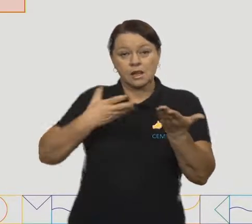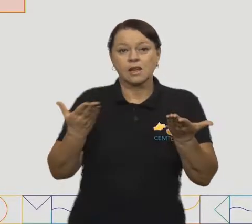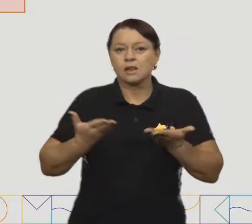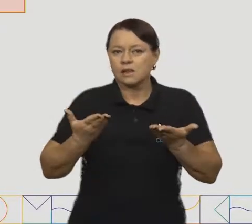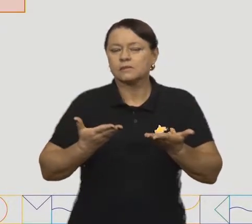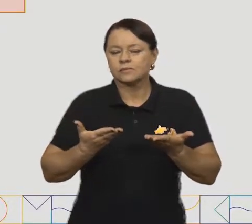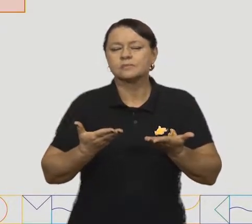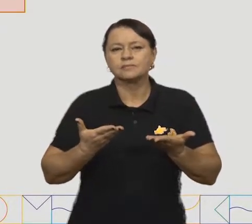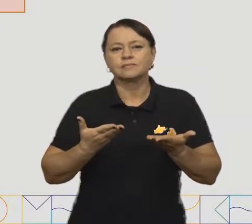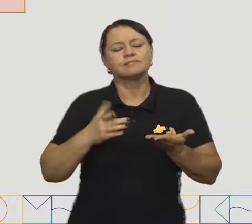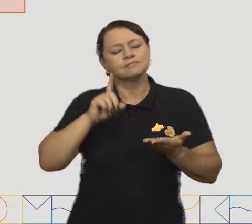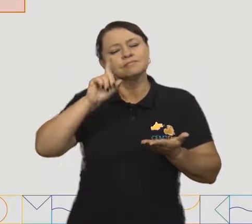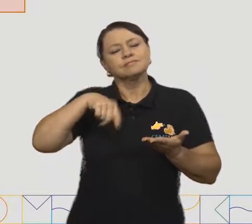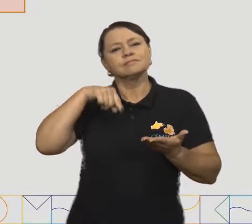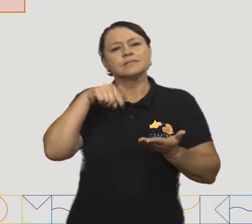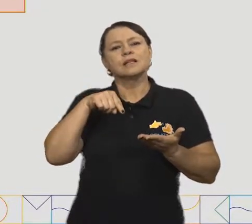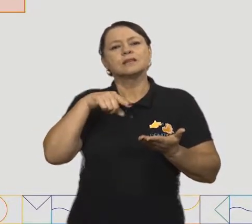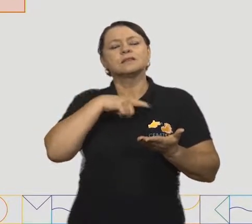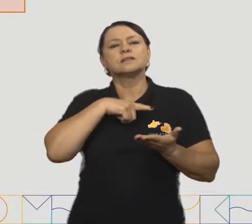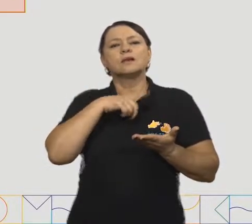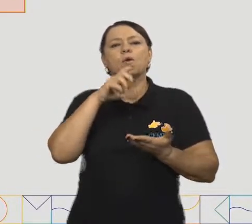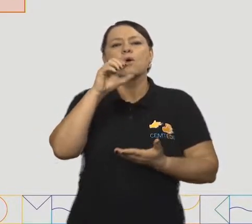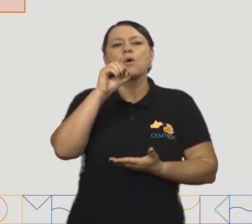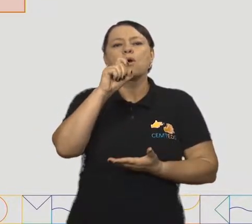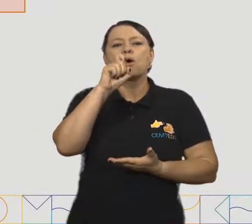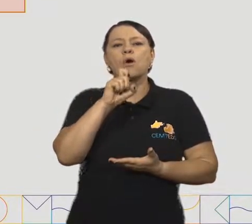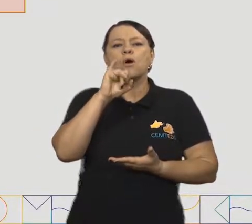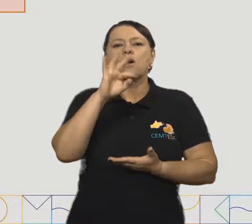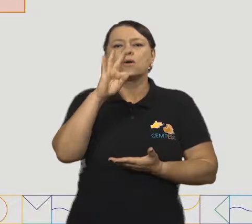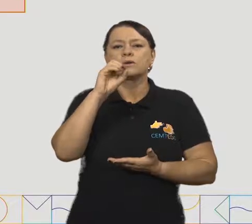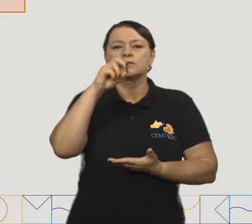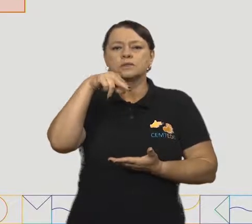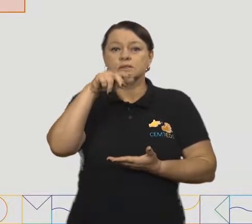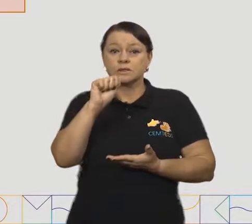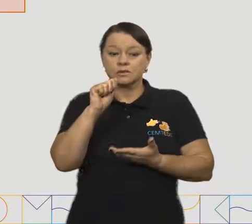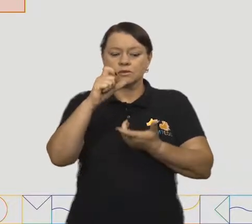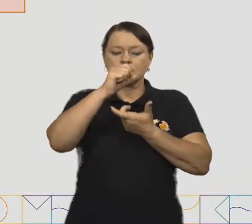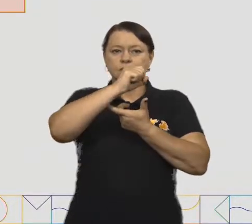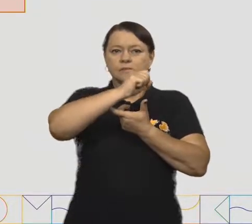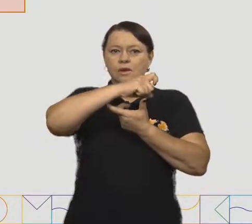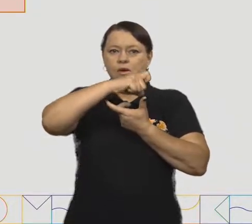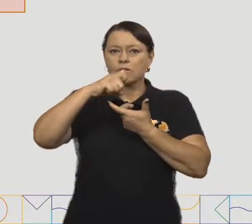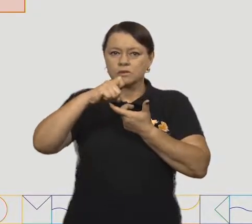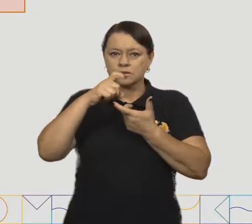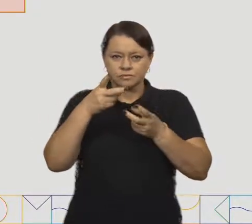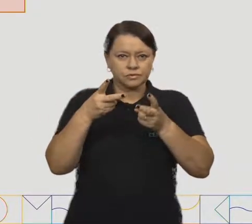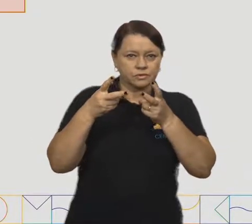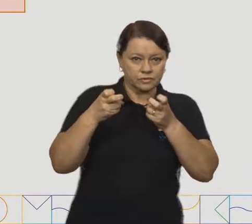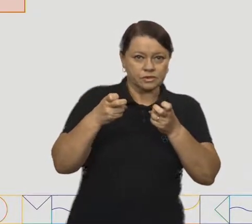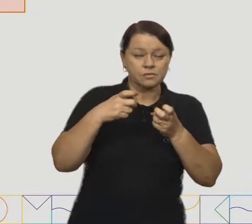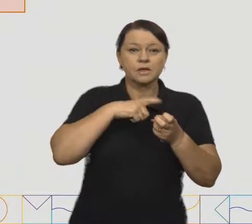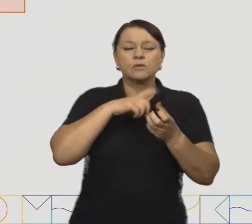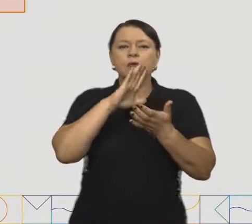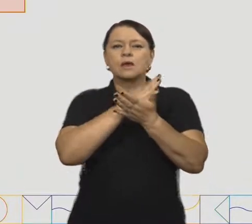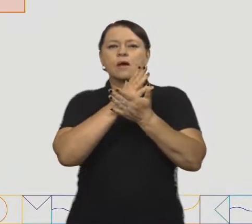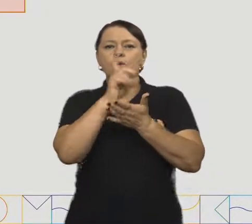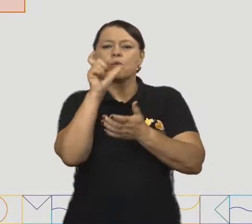palavras oxítonas. Maracujá, sabor, parabéns, café,